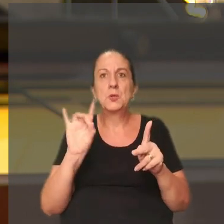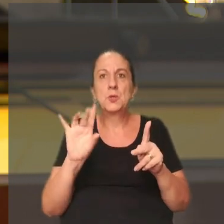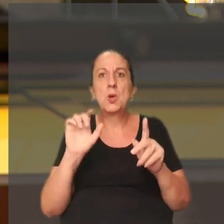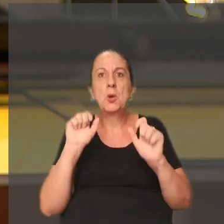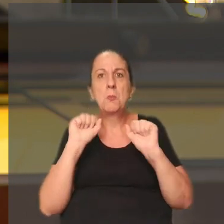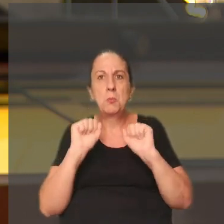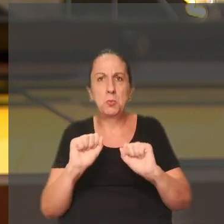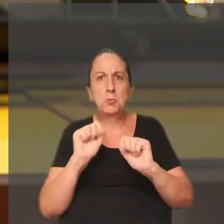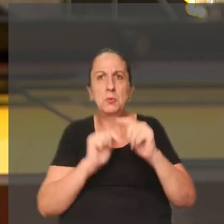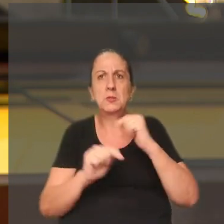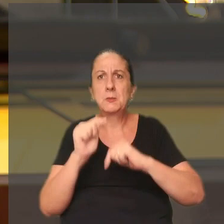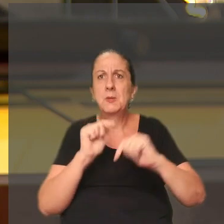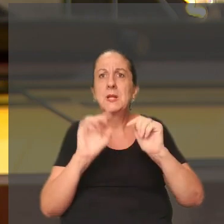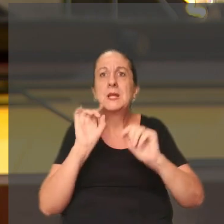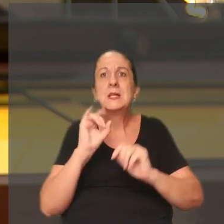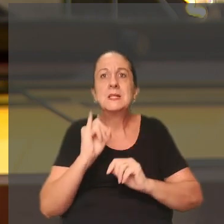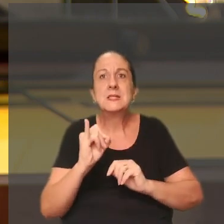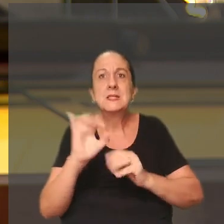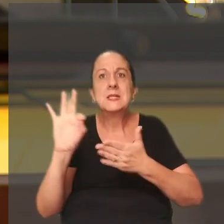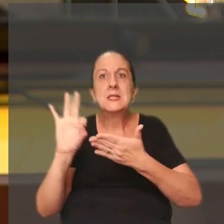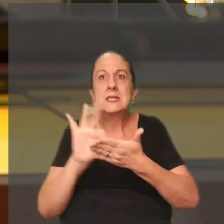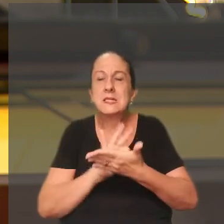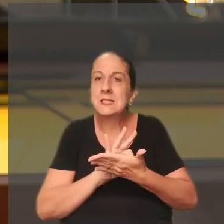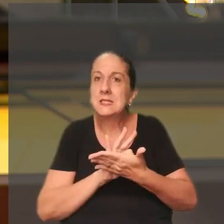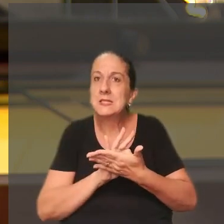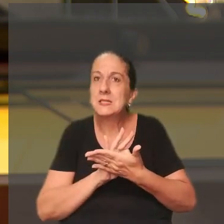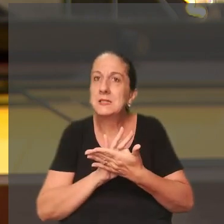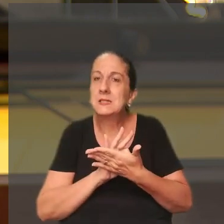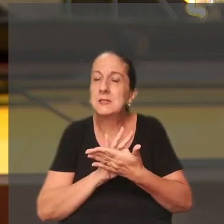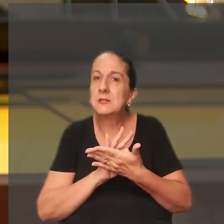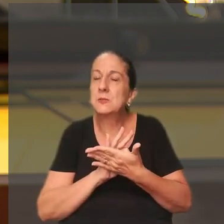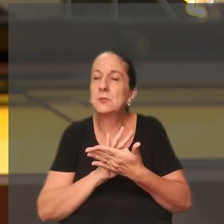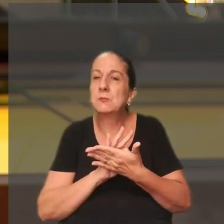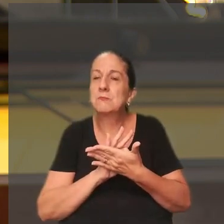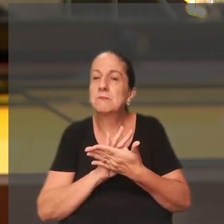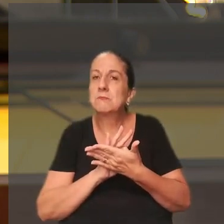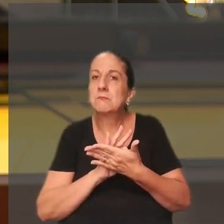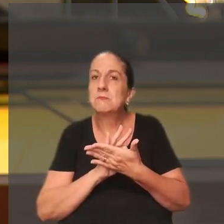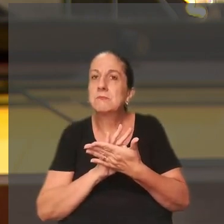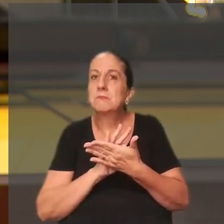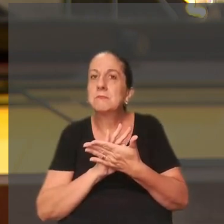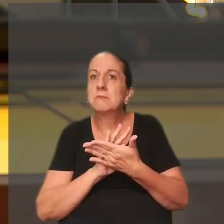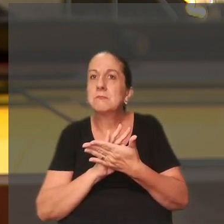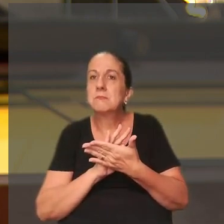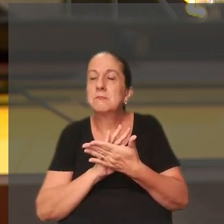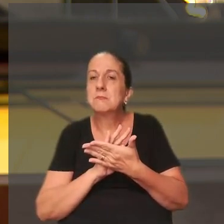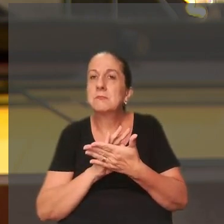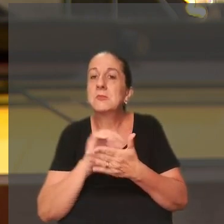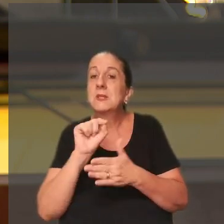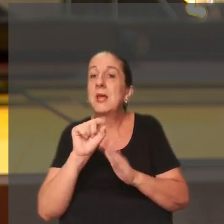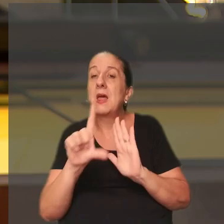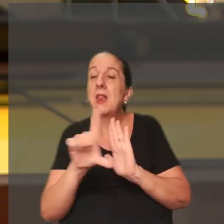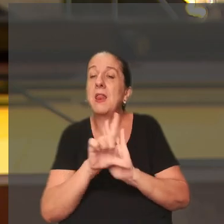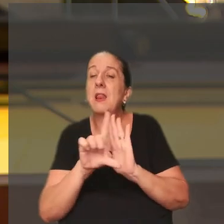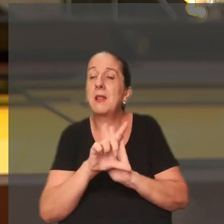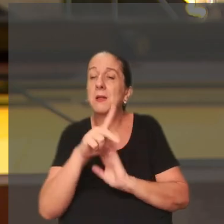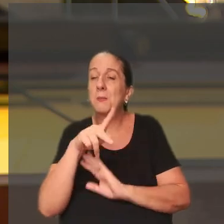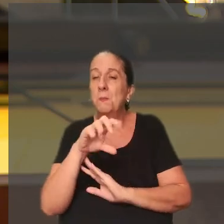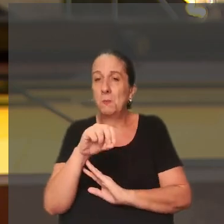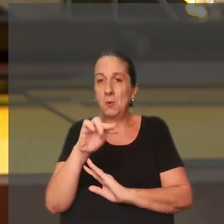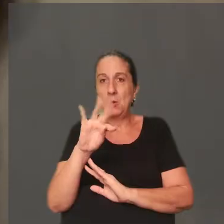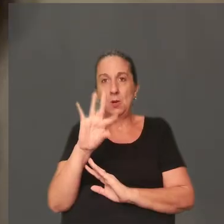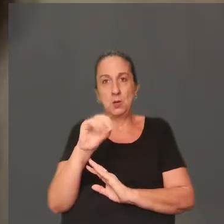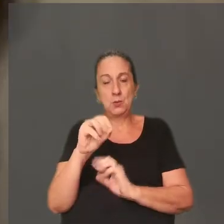esse pessoal só podia trabalhar se fosse inscrito no órgão gestor de mão de obra? Era fruto da lei